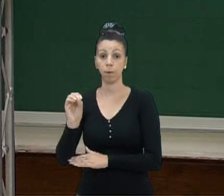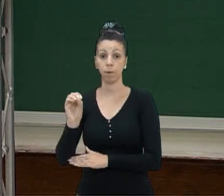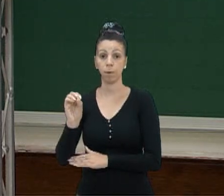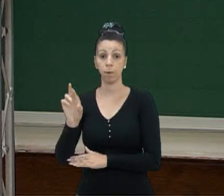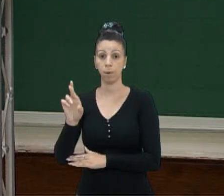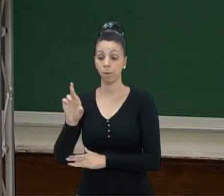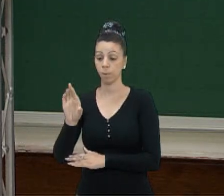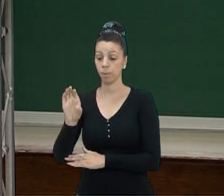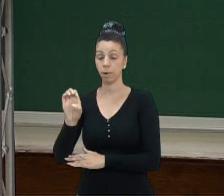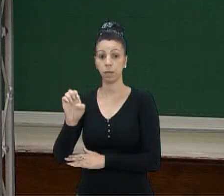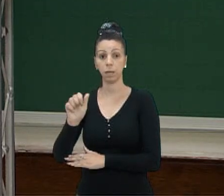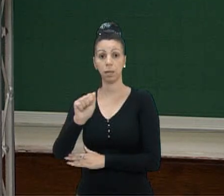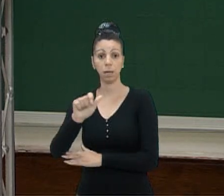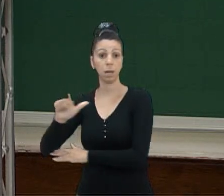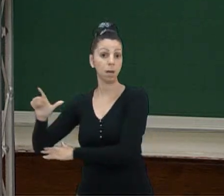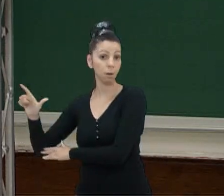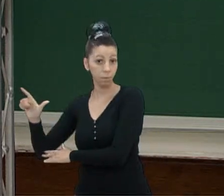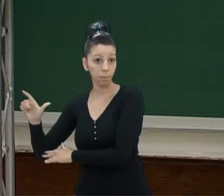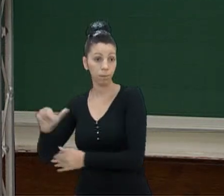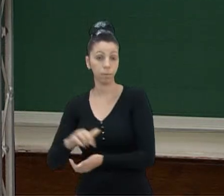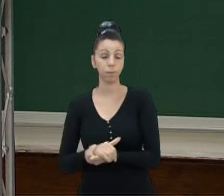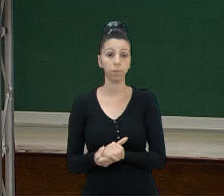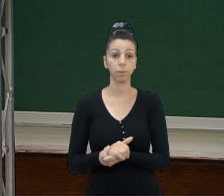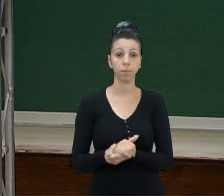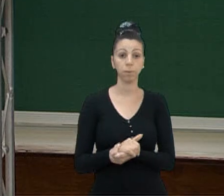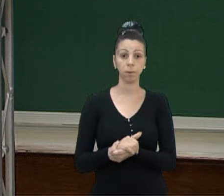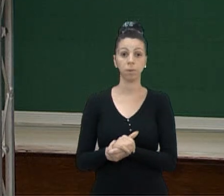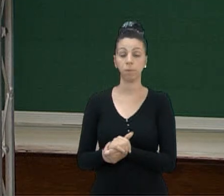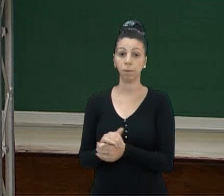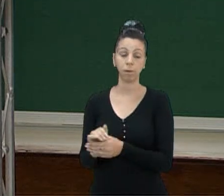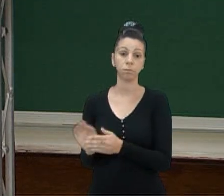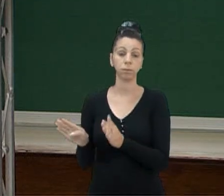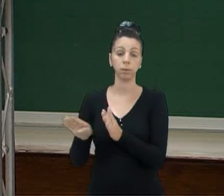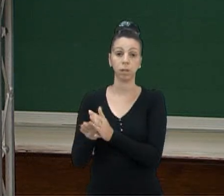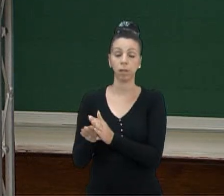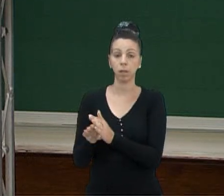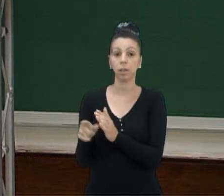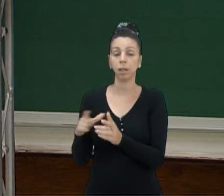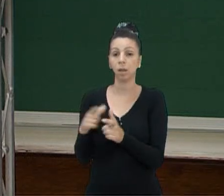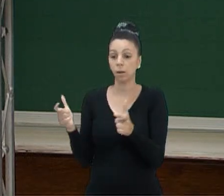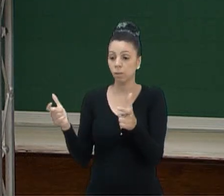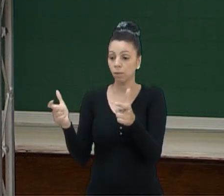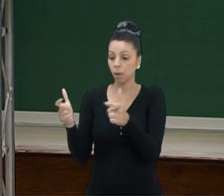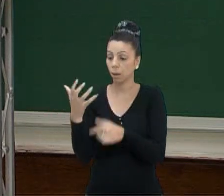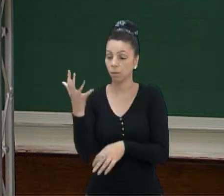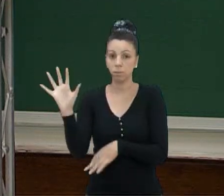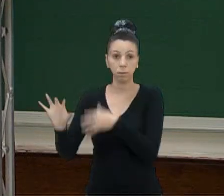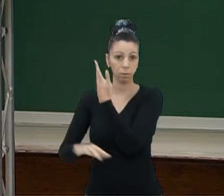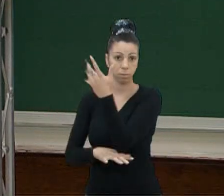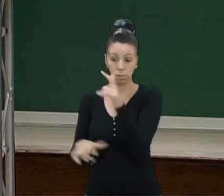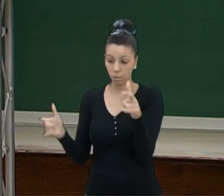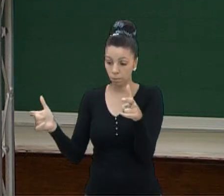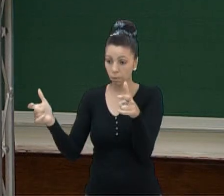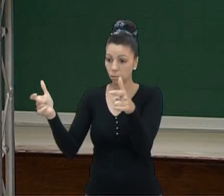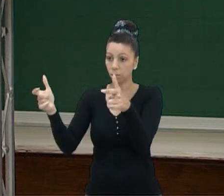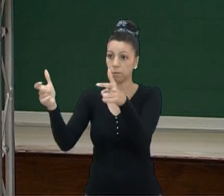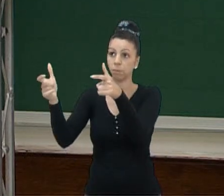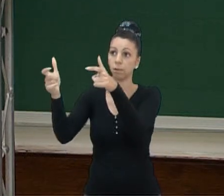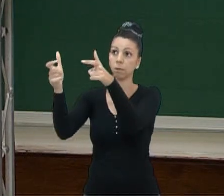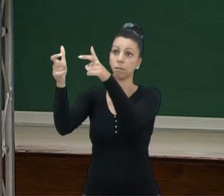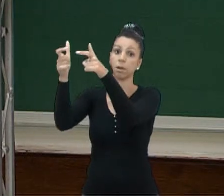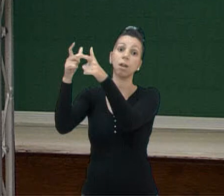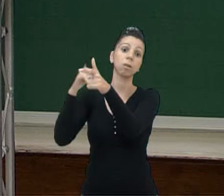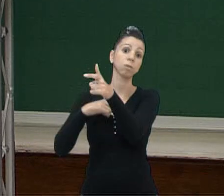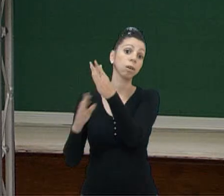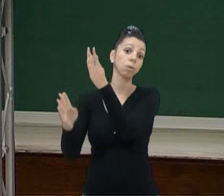né? Até um ponto que daí você não vai ter mais vegetação. Você vai ter a concentração de neve em regiões montanhosas,